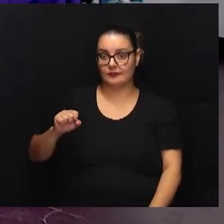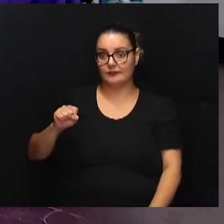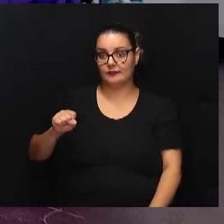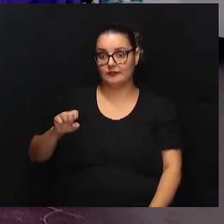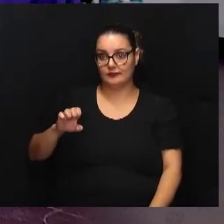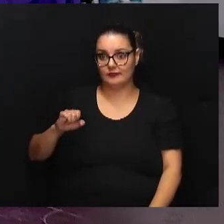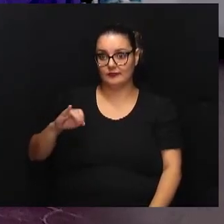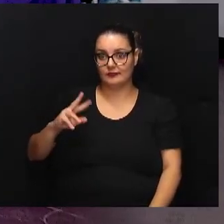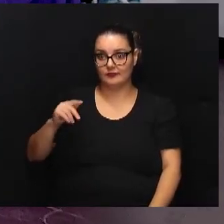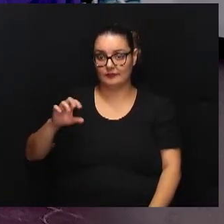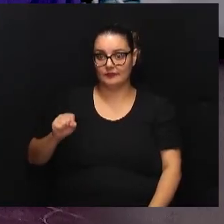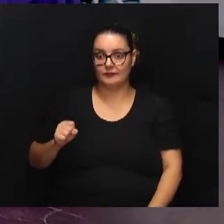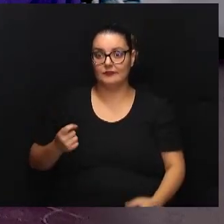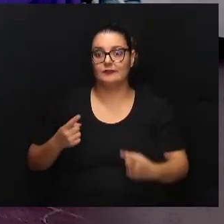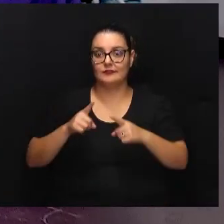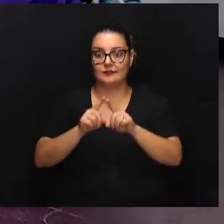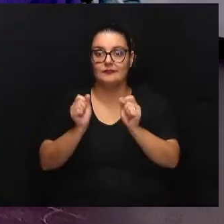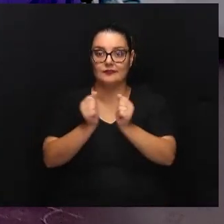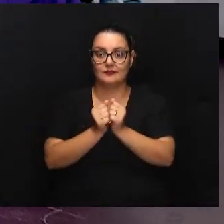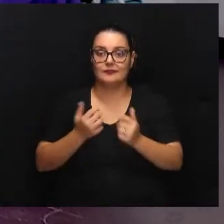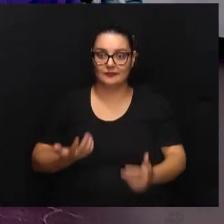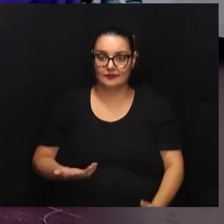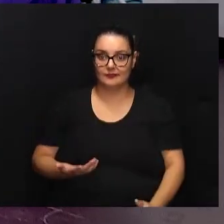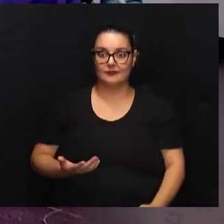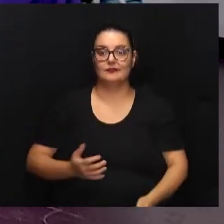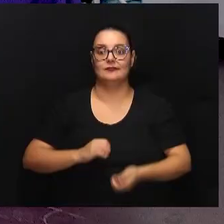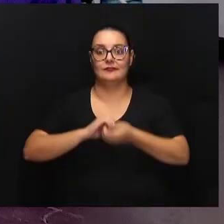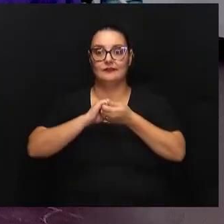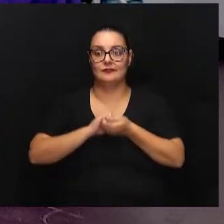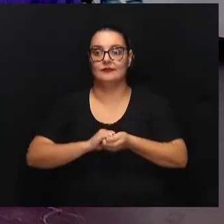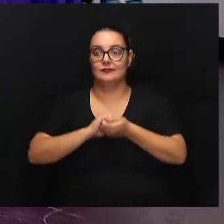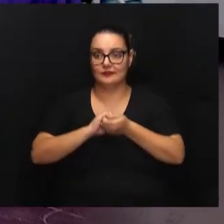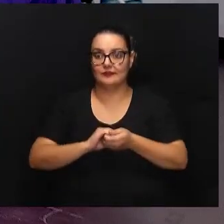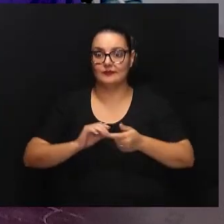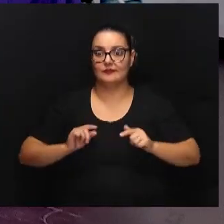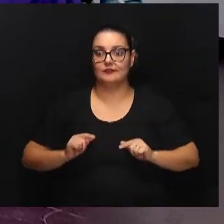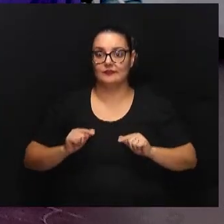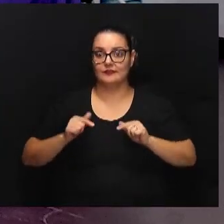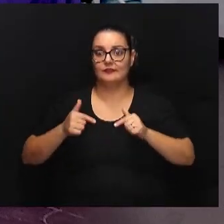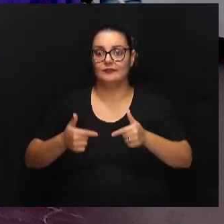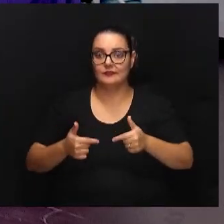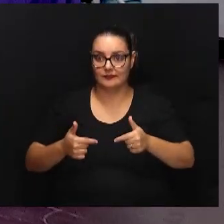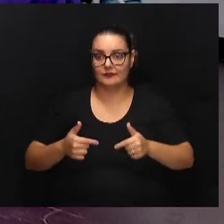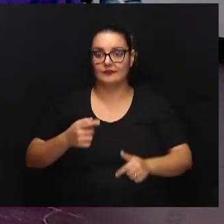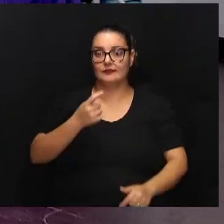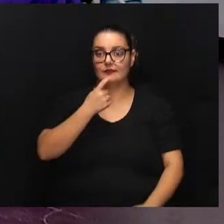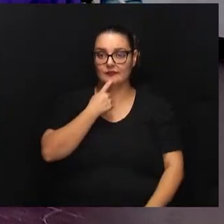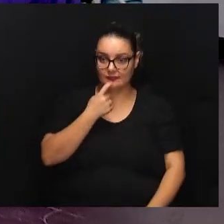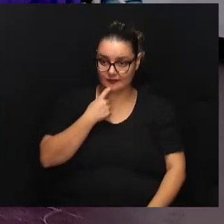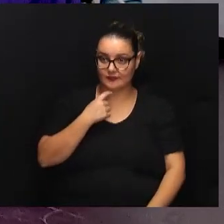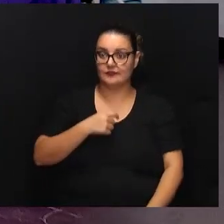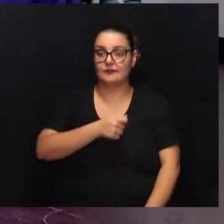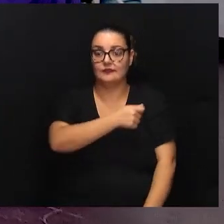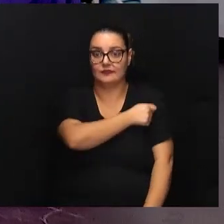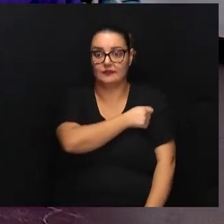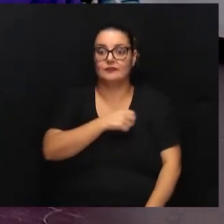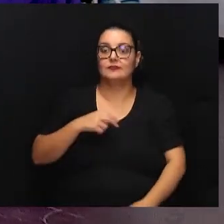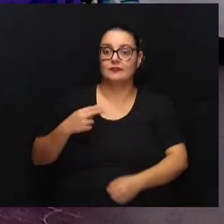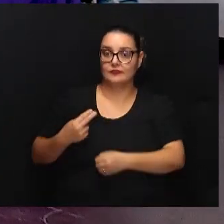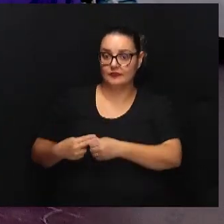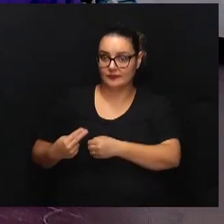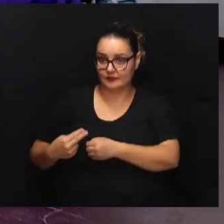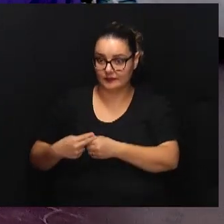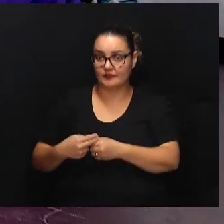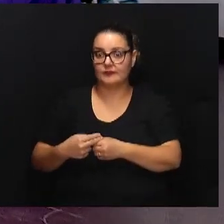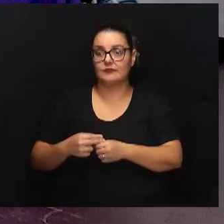Seixas, que deixa aqui um abraço. Então, a gente está junto aí. E saudar pela luta de Campinas,